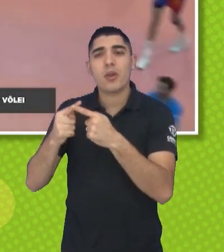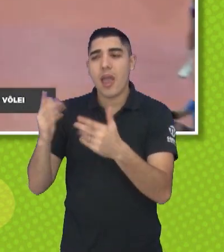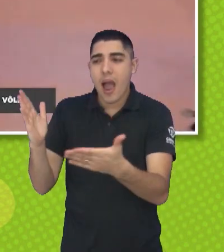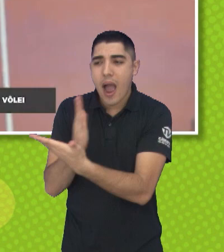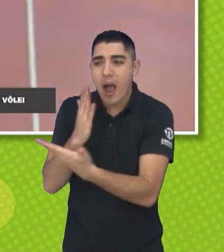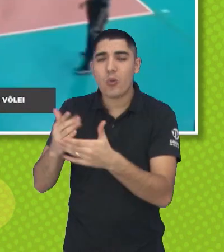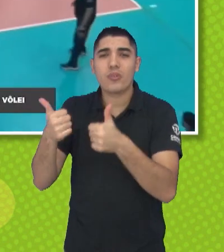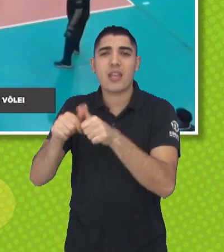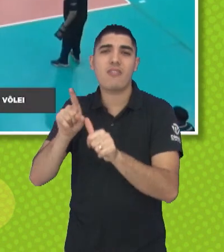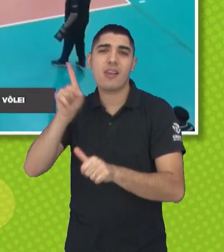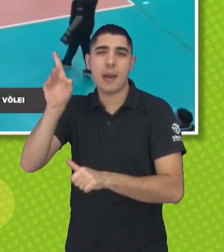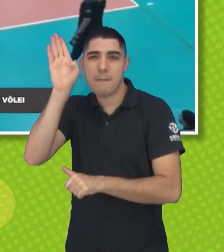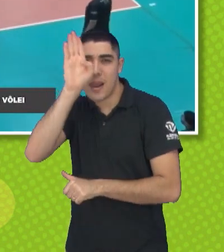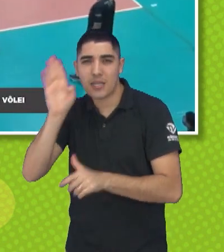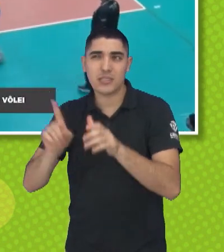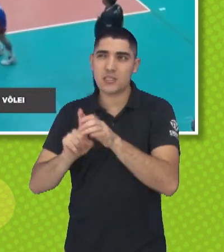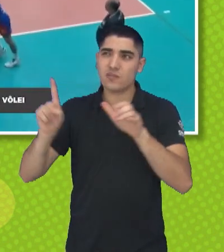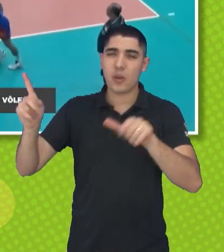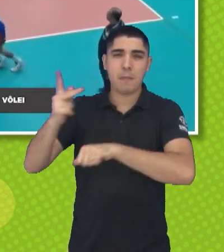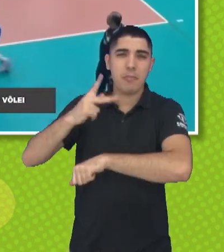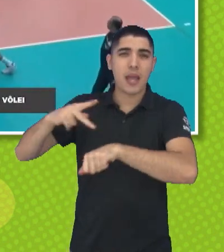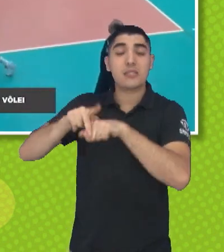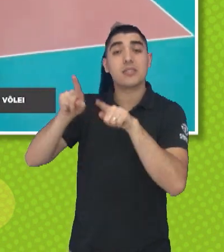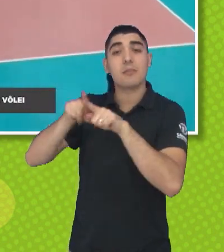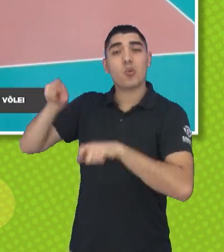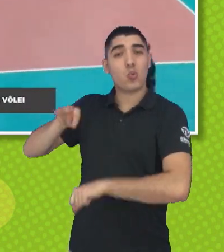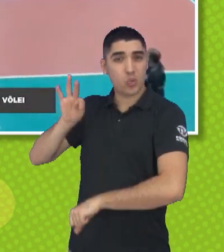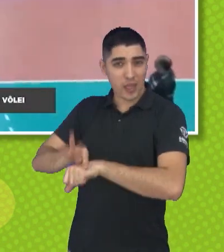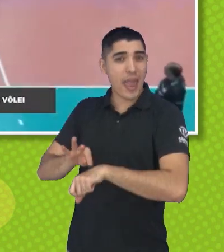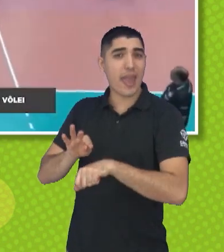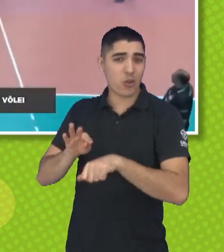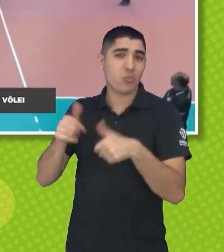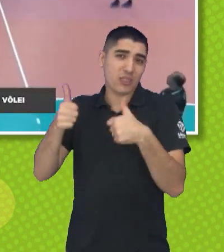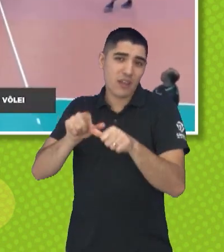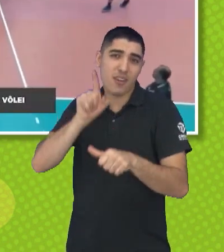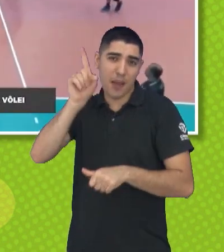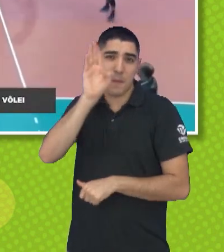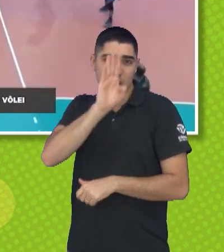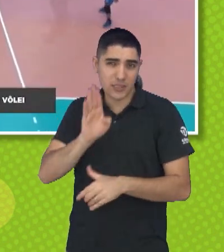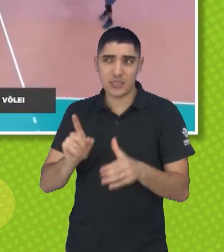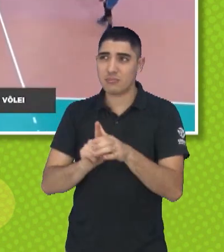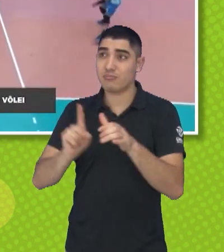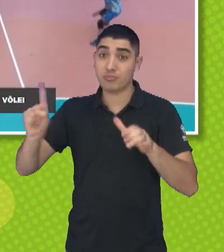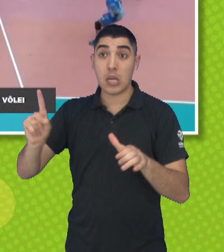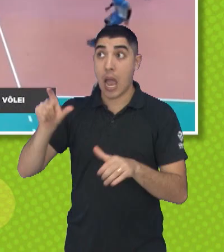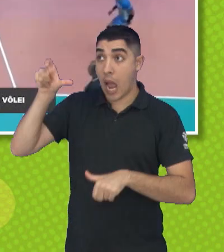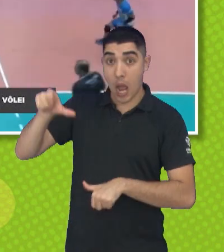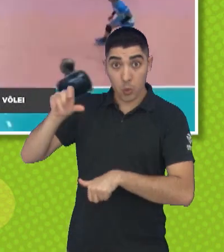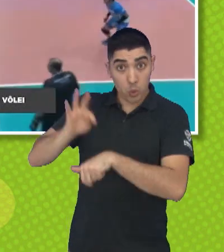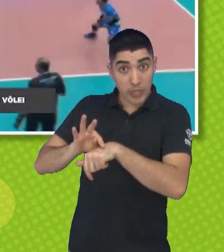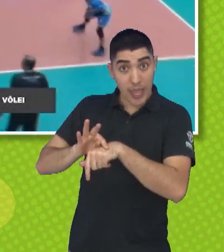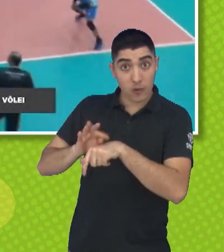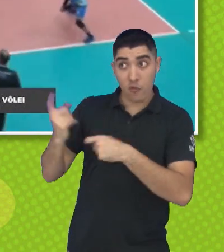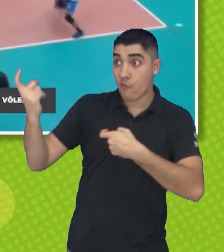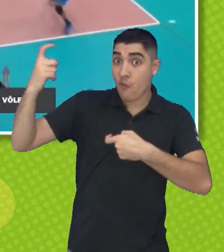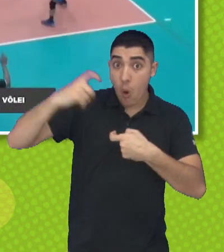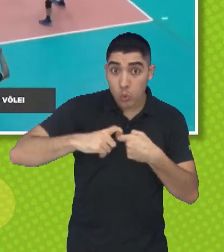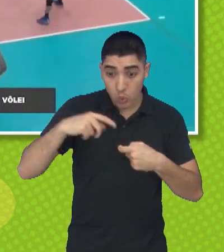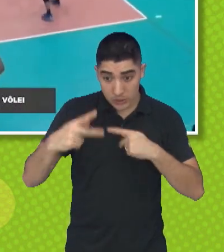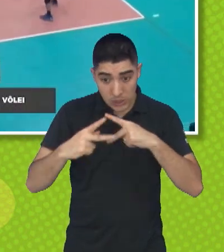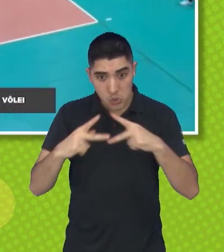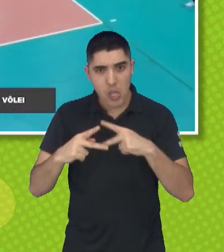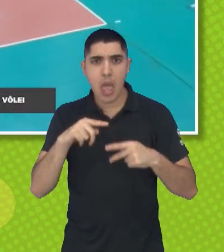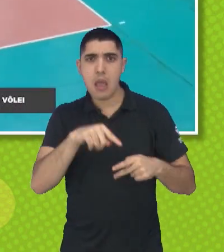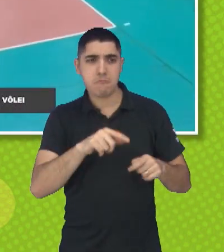na seleção, o Schwank estava também na seleção. Aí agora, desde a volta do Schwank, o time do São José achou o caminho,